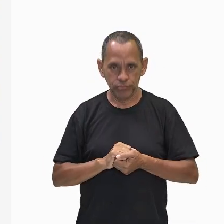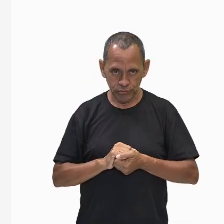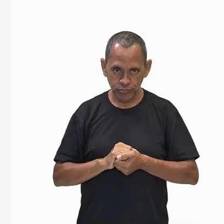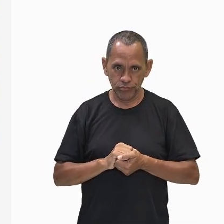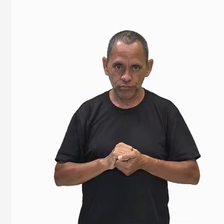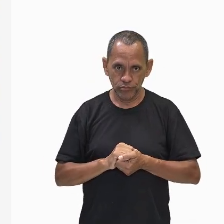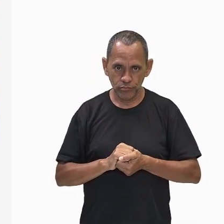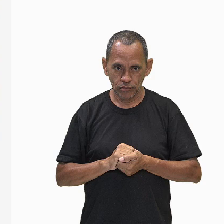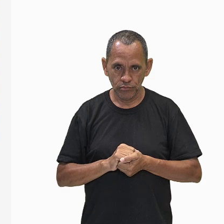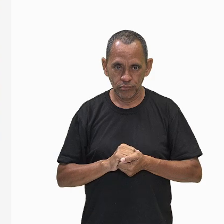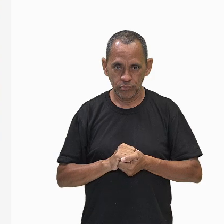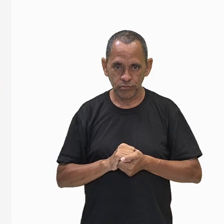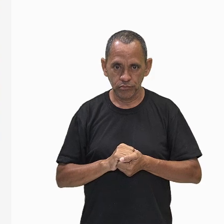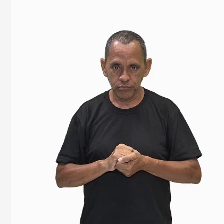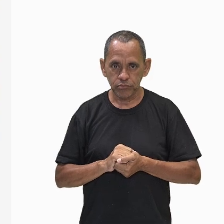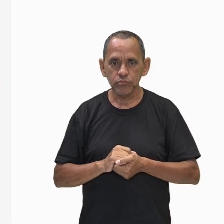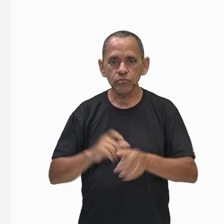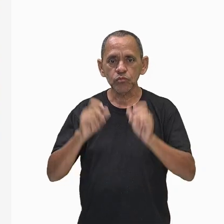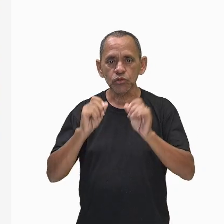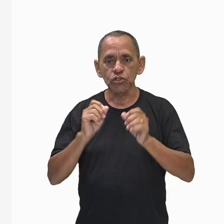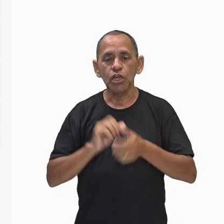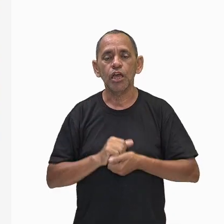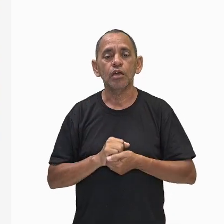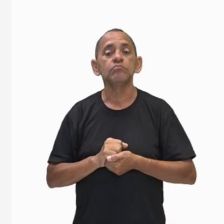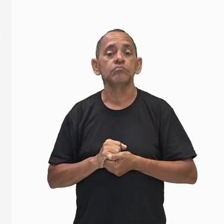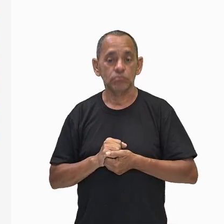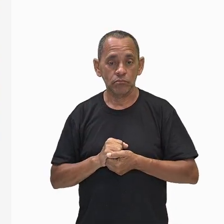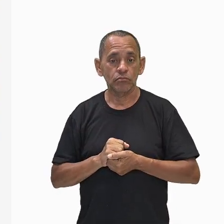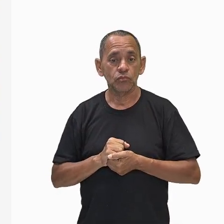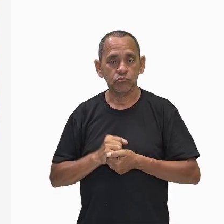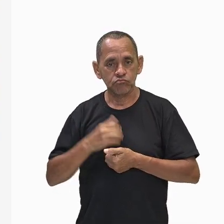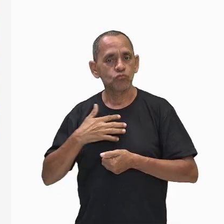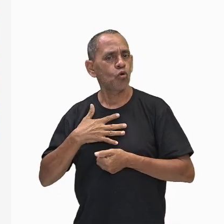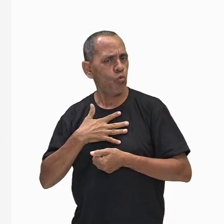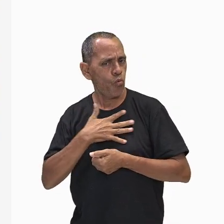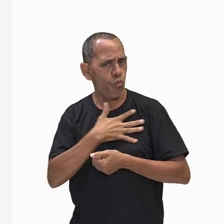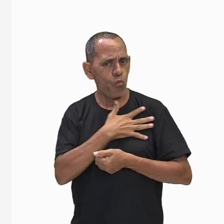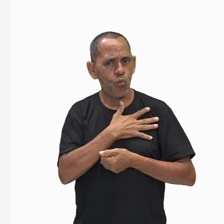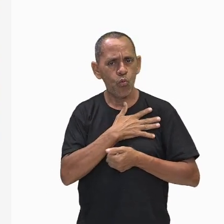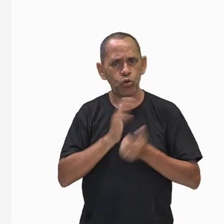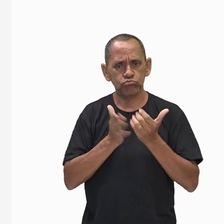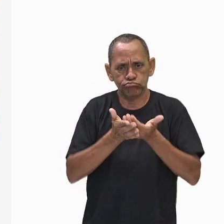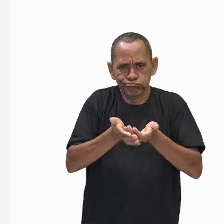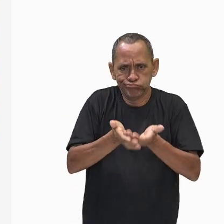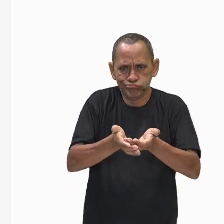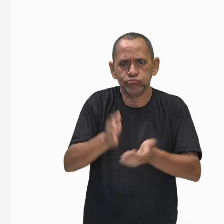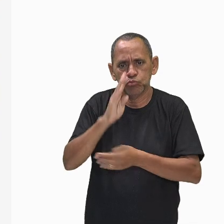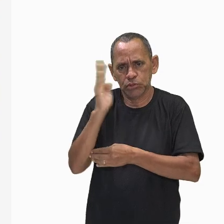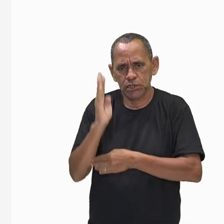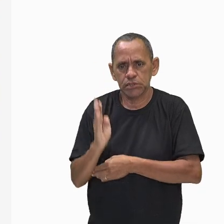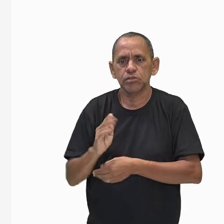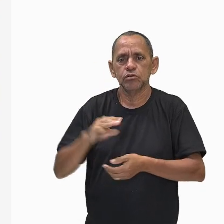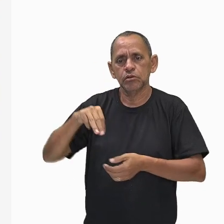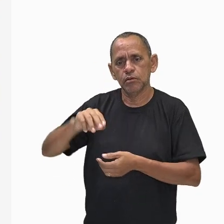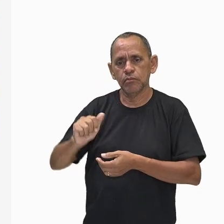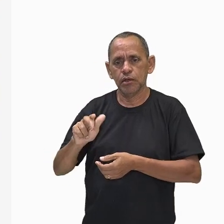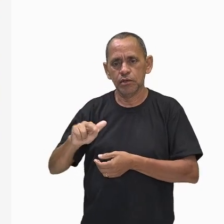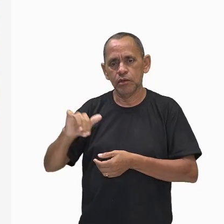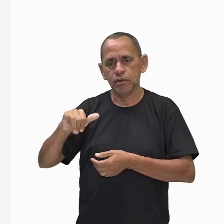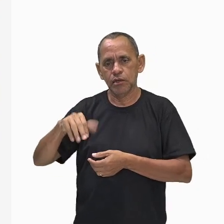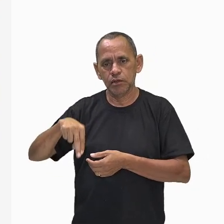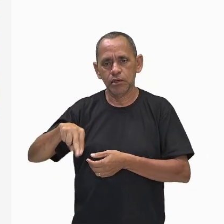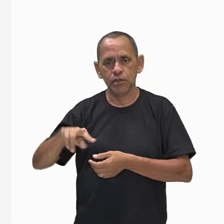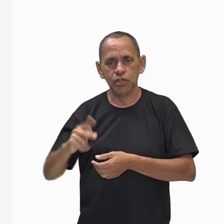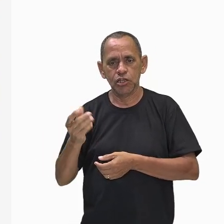por que não dizer isso, do que seria a Marinha Brasileira, tá, gente? A Marinha Brasileira, ela foi formada ali